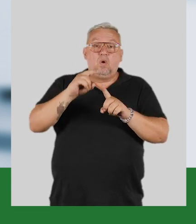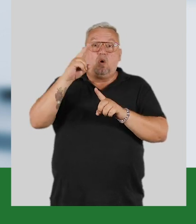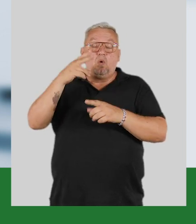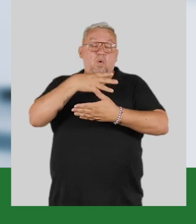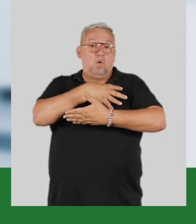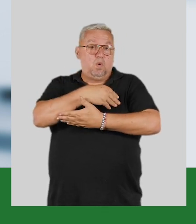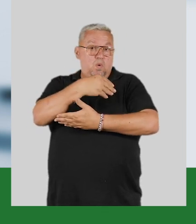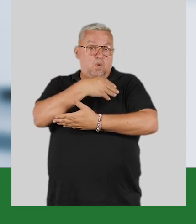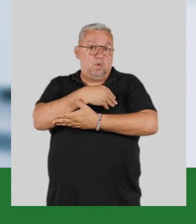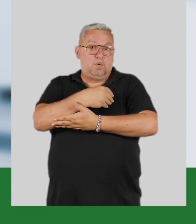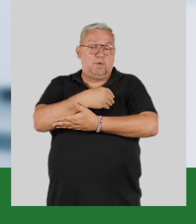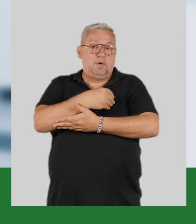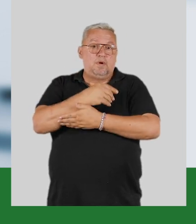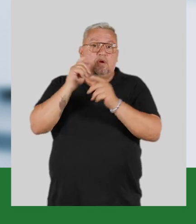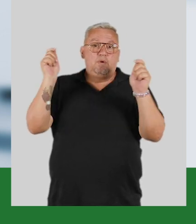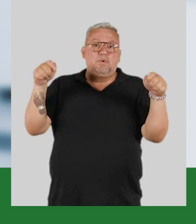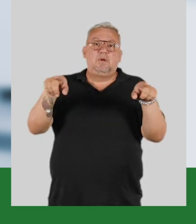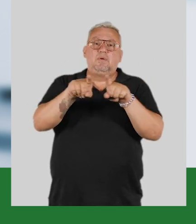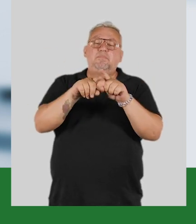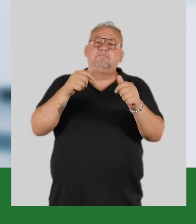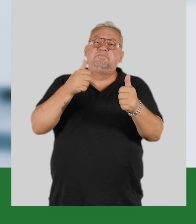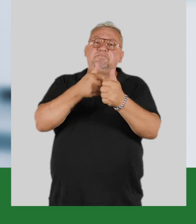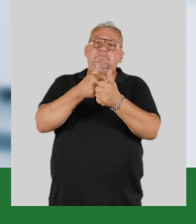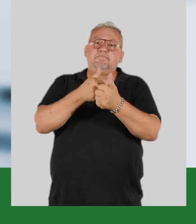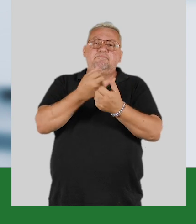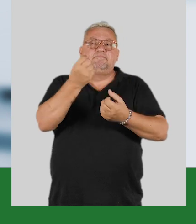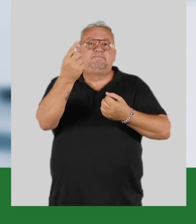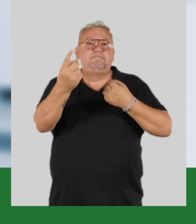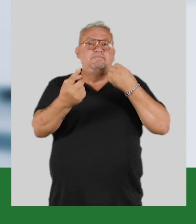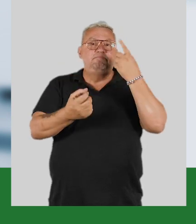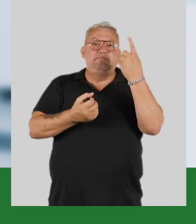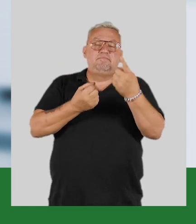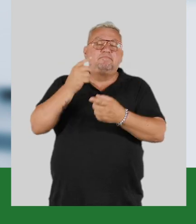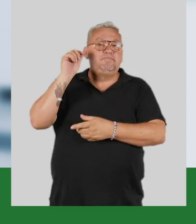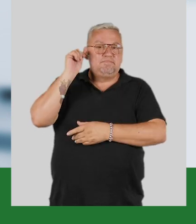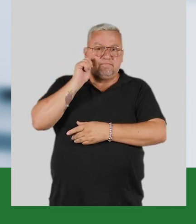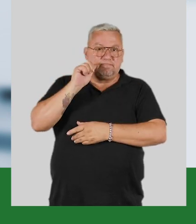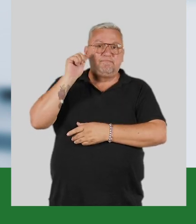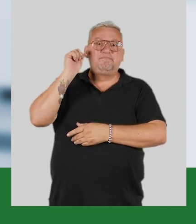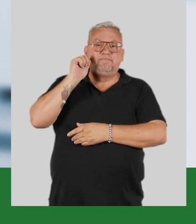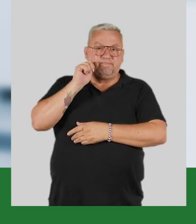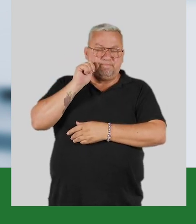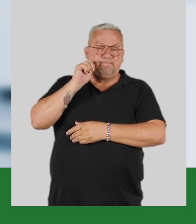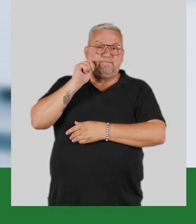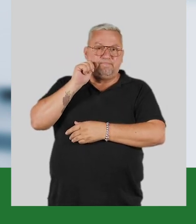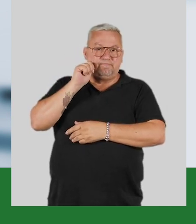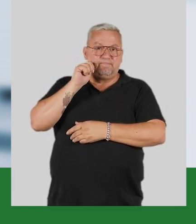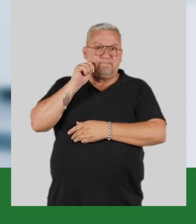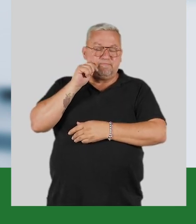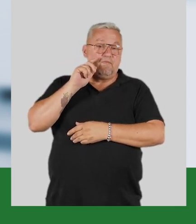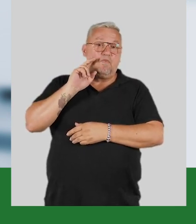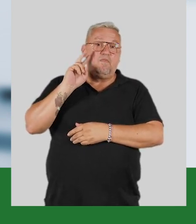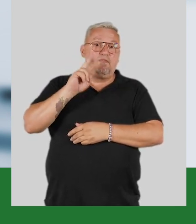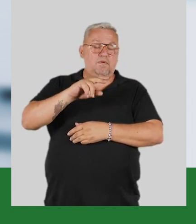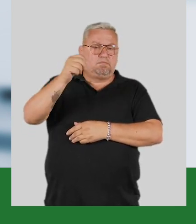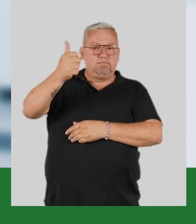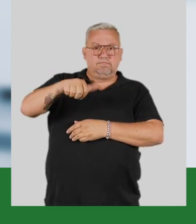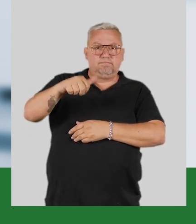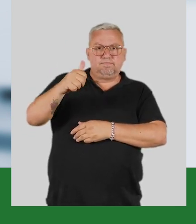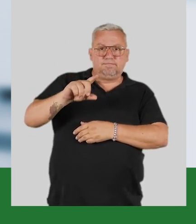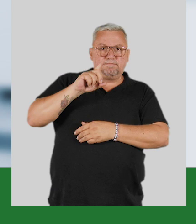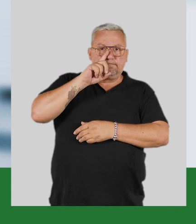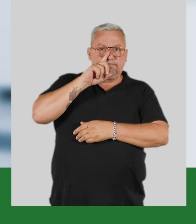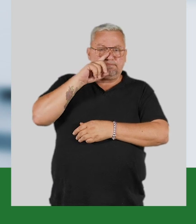de lactação. E podemos acompanhar, eventualmente, posteriormente, essas mulheres. Então, avaliar risco e